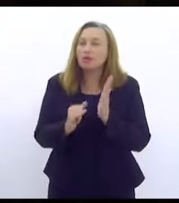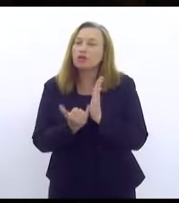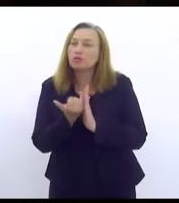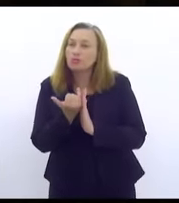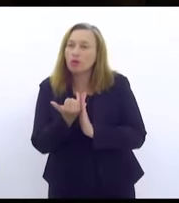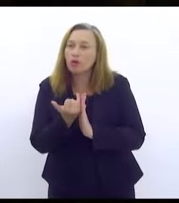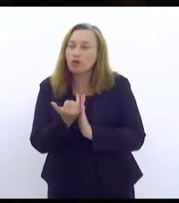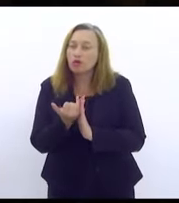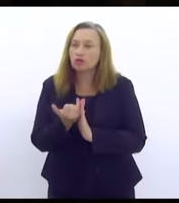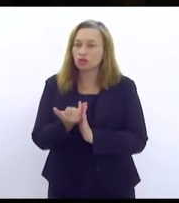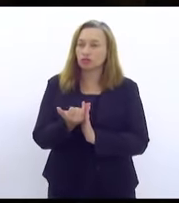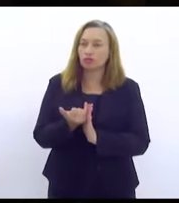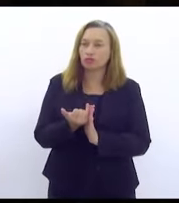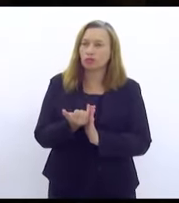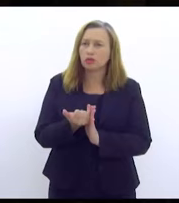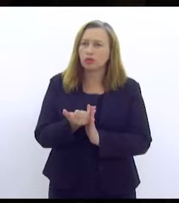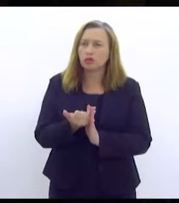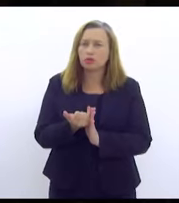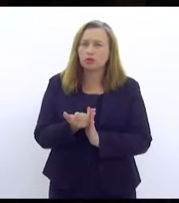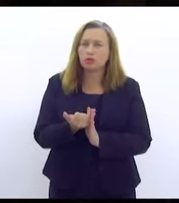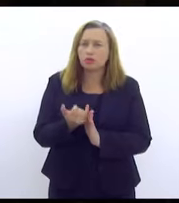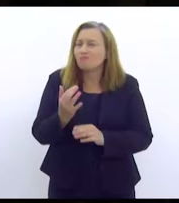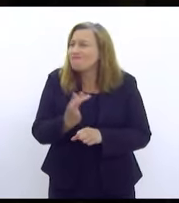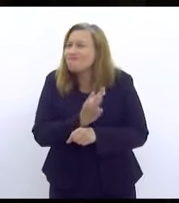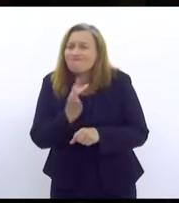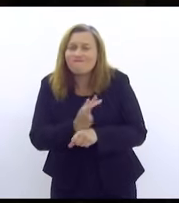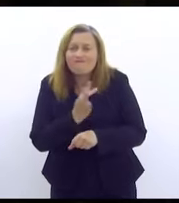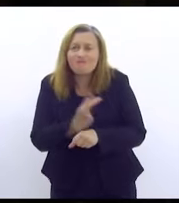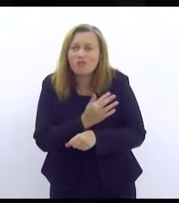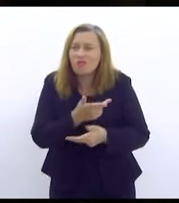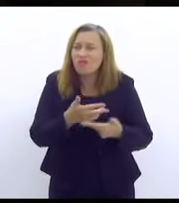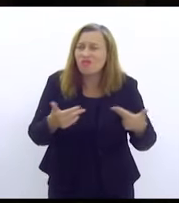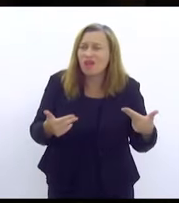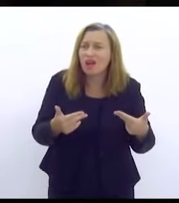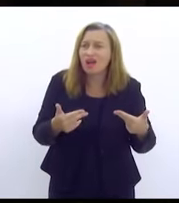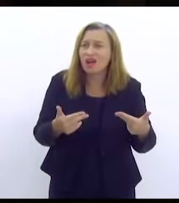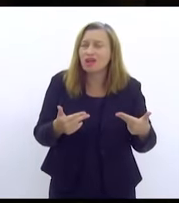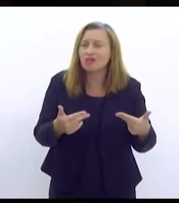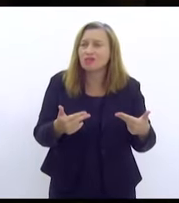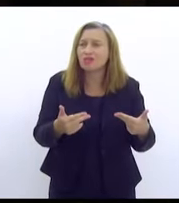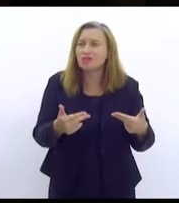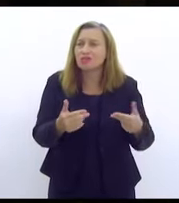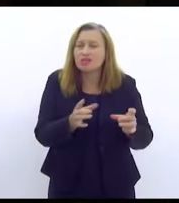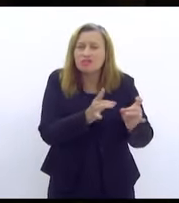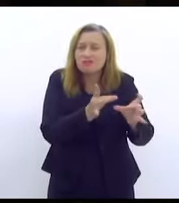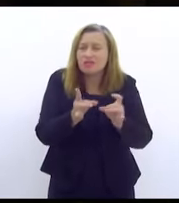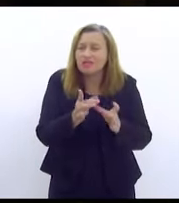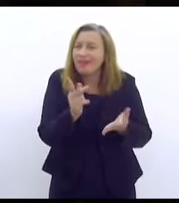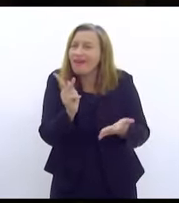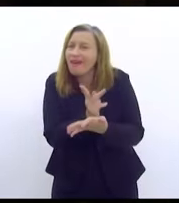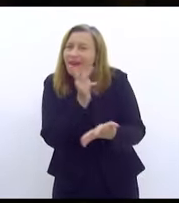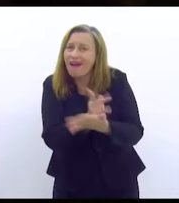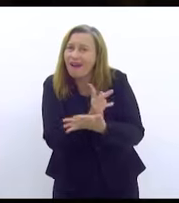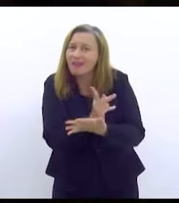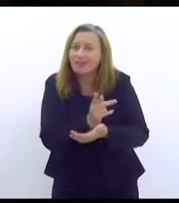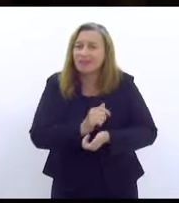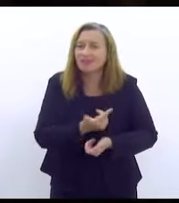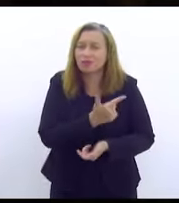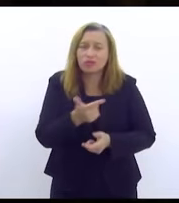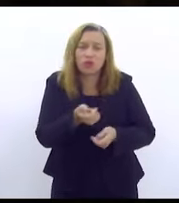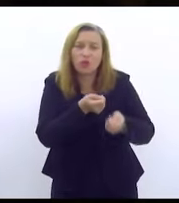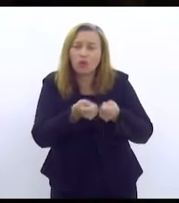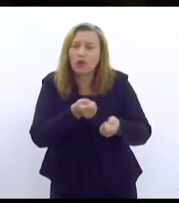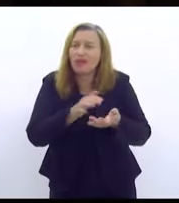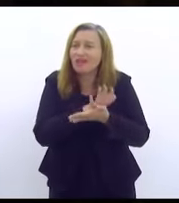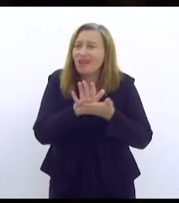emprego, não suportando mais tanto o comércio informal, irregular, tanta